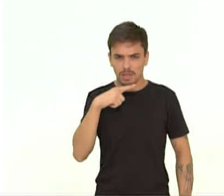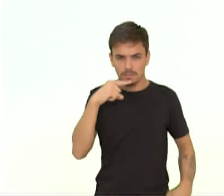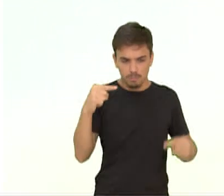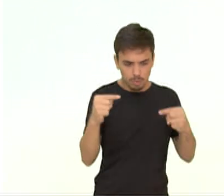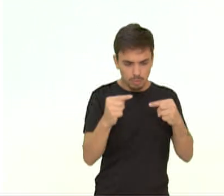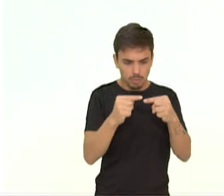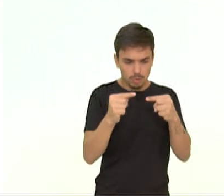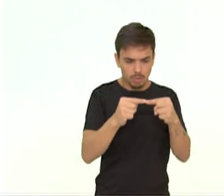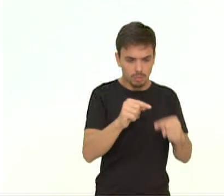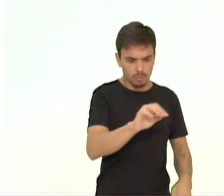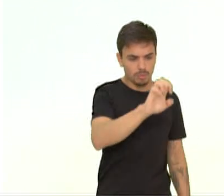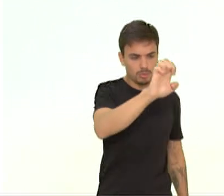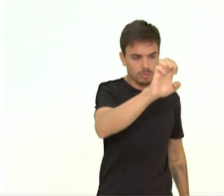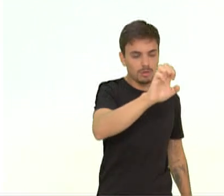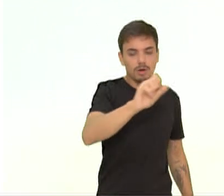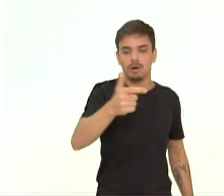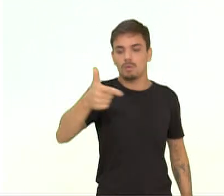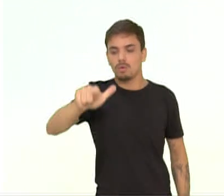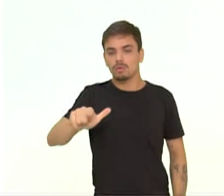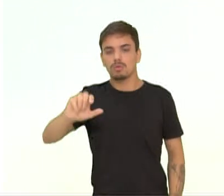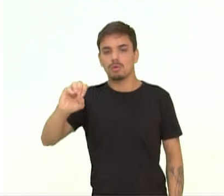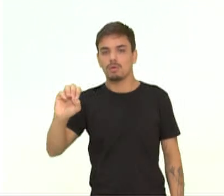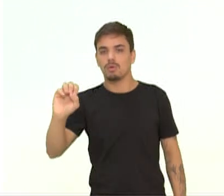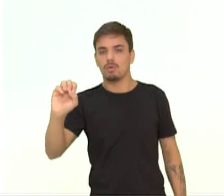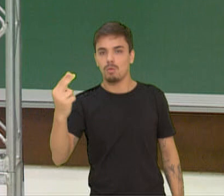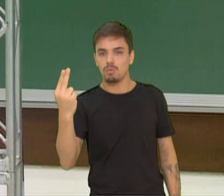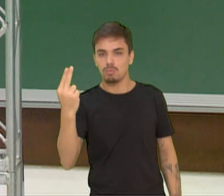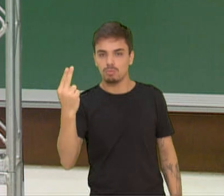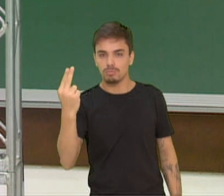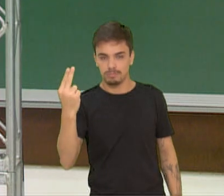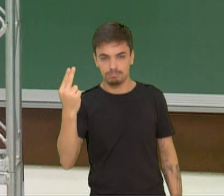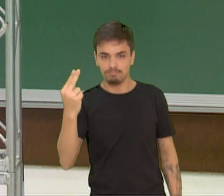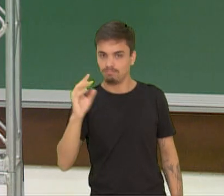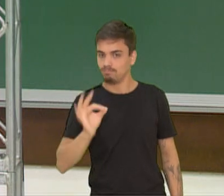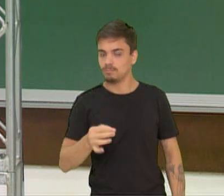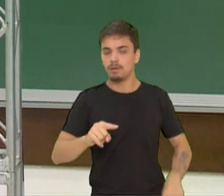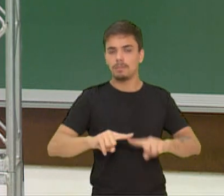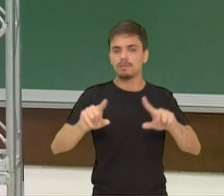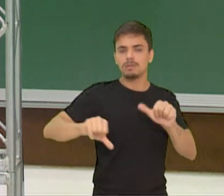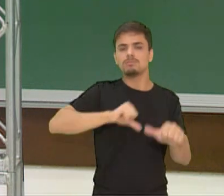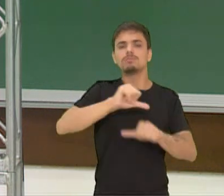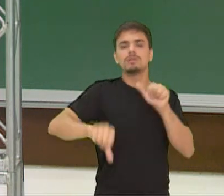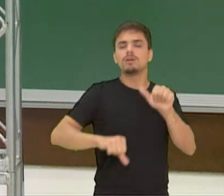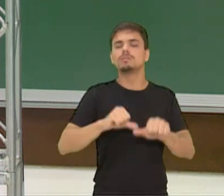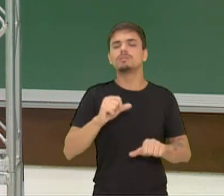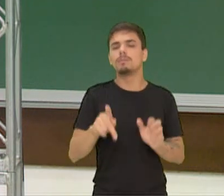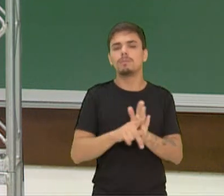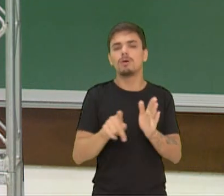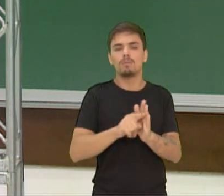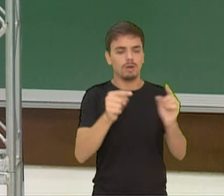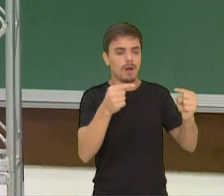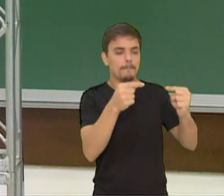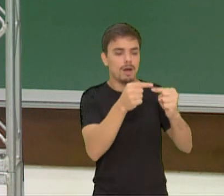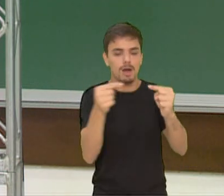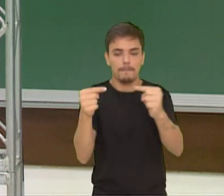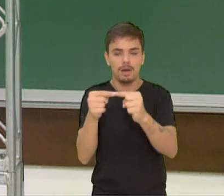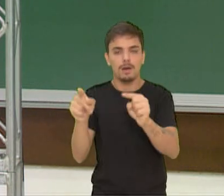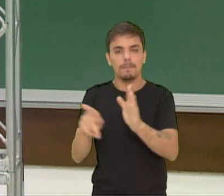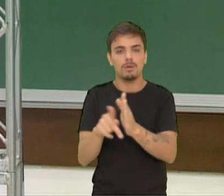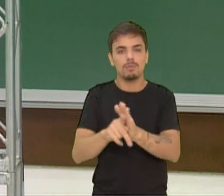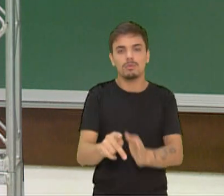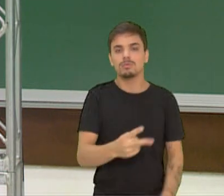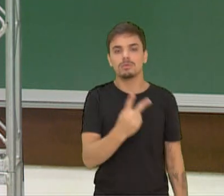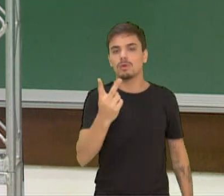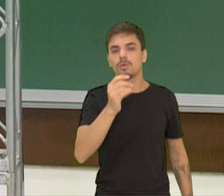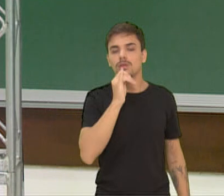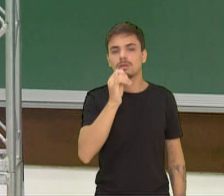mudou. Um é o E, o outro é o O. Então lá, essa mudança de conectivo, no segundo exemplo,